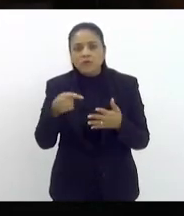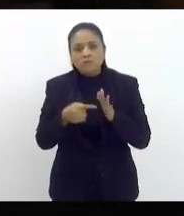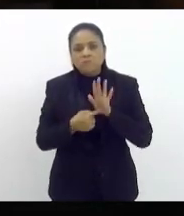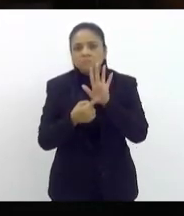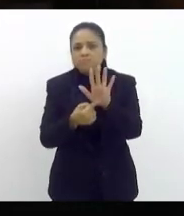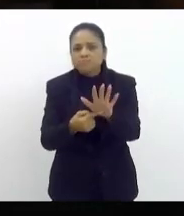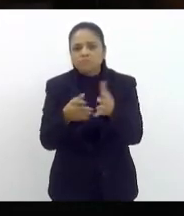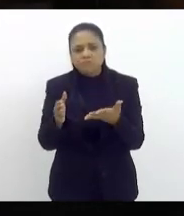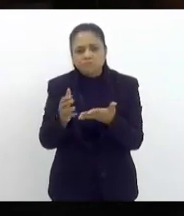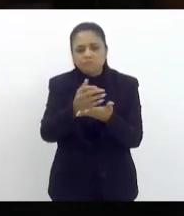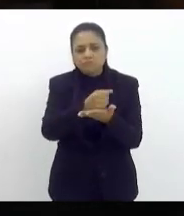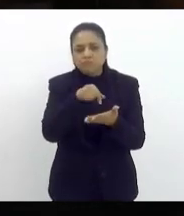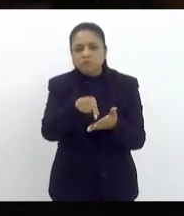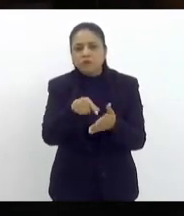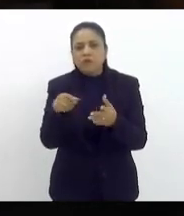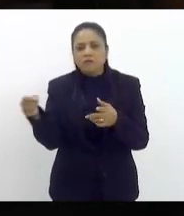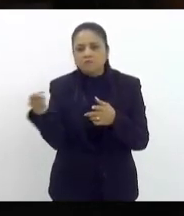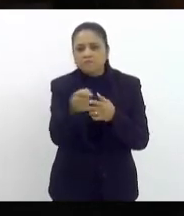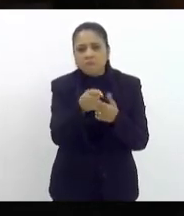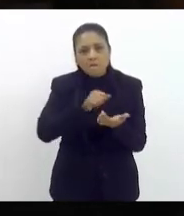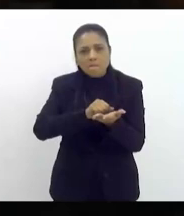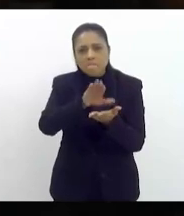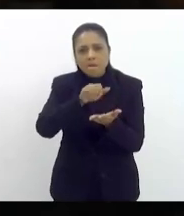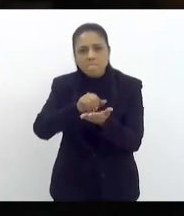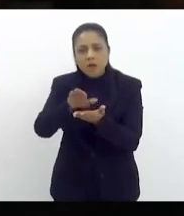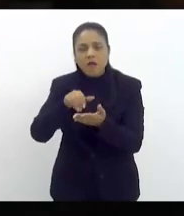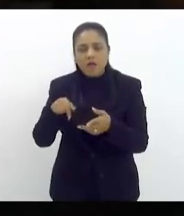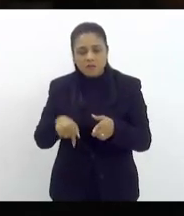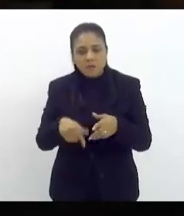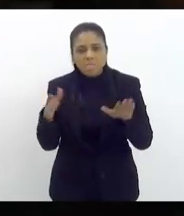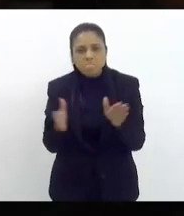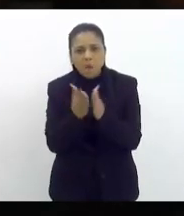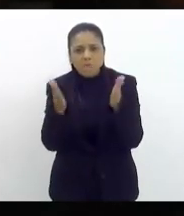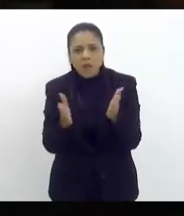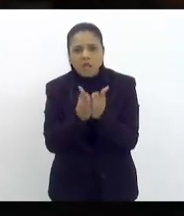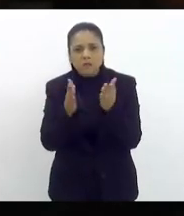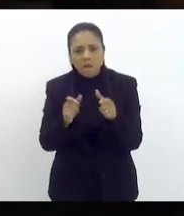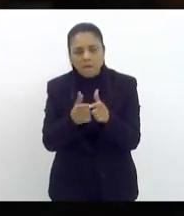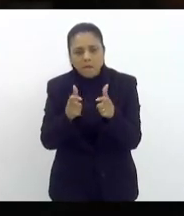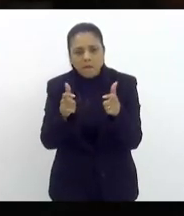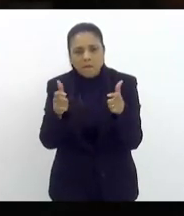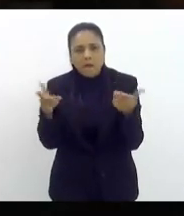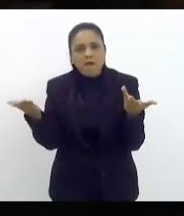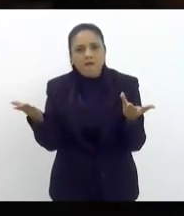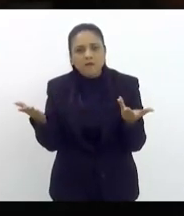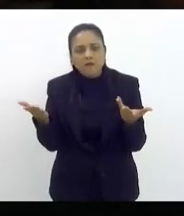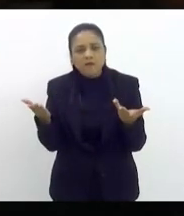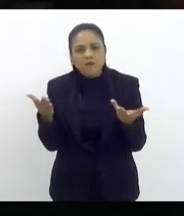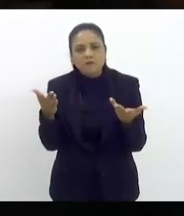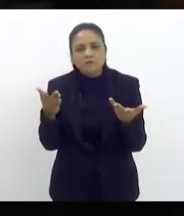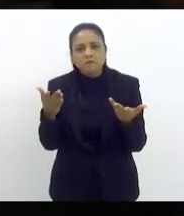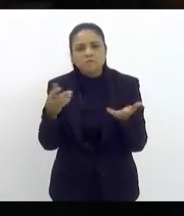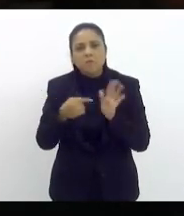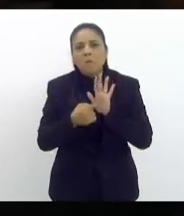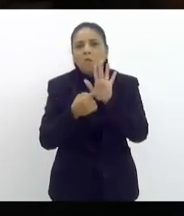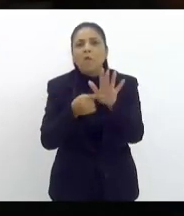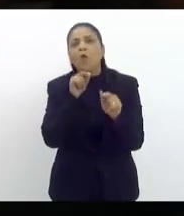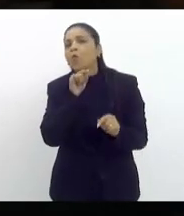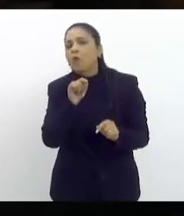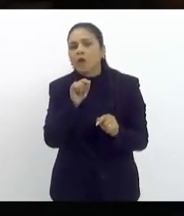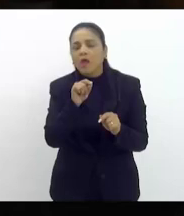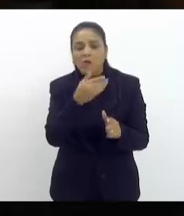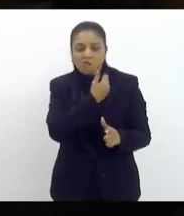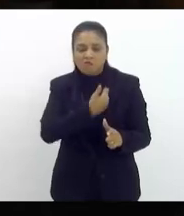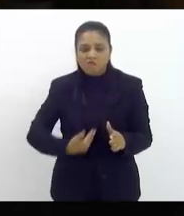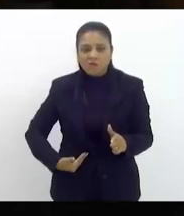e a miséria, a extrema miséria, só sobem no Estado do Rio de Janeiro. E isso só confirma a inércia do